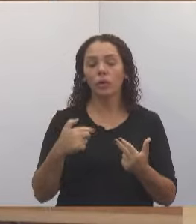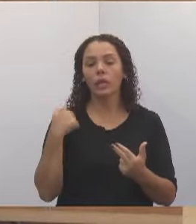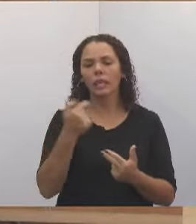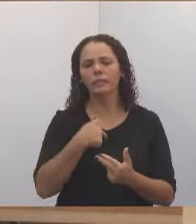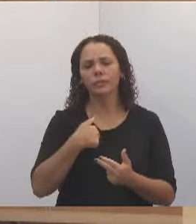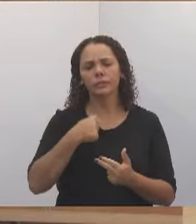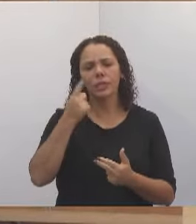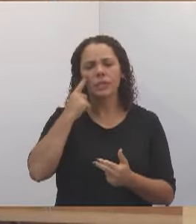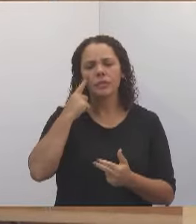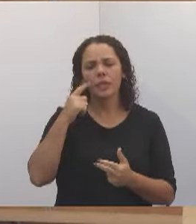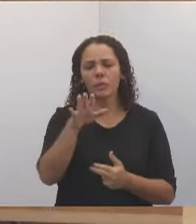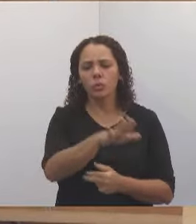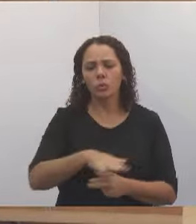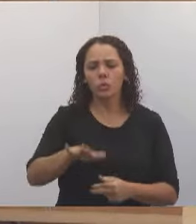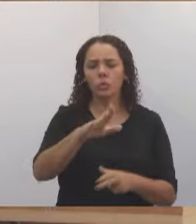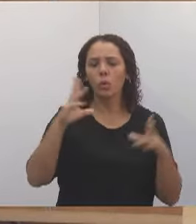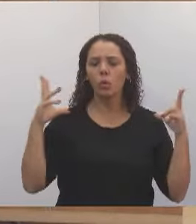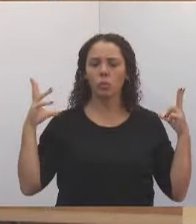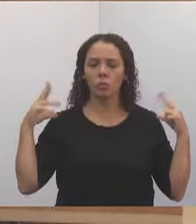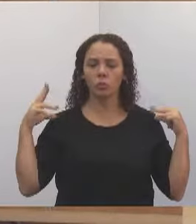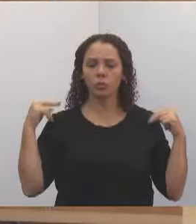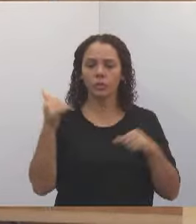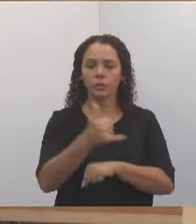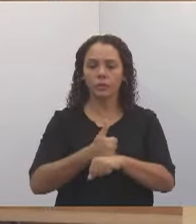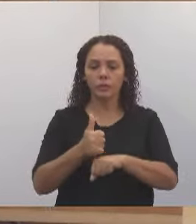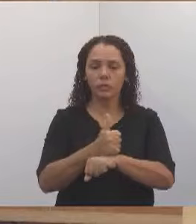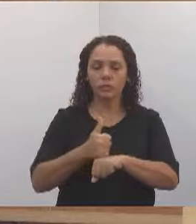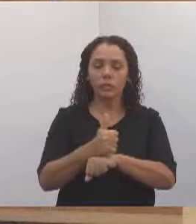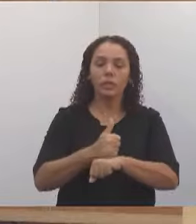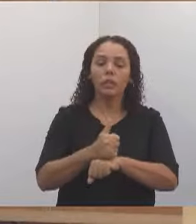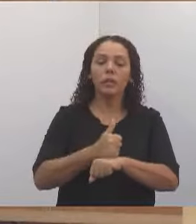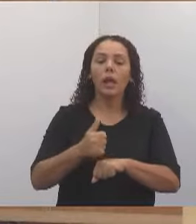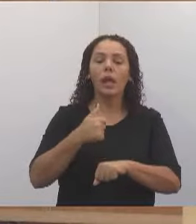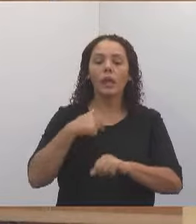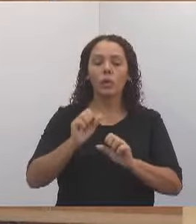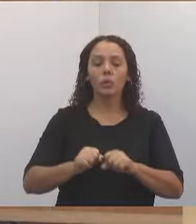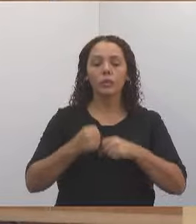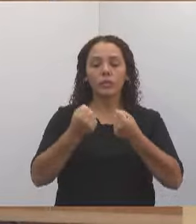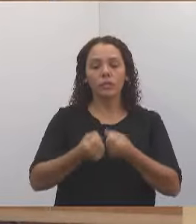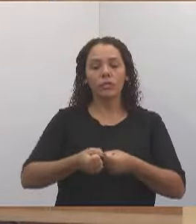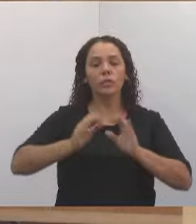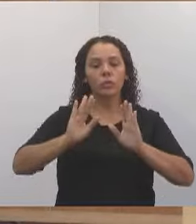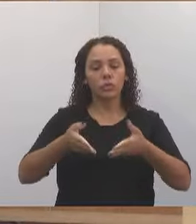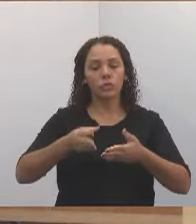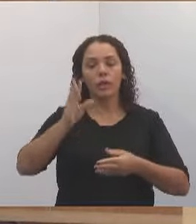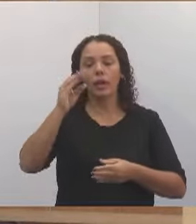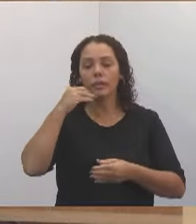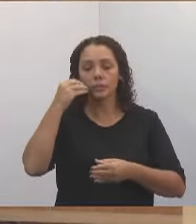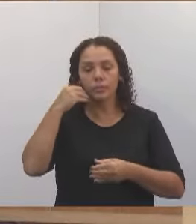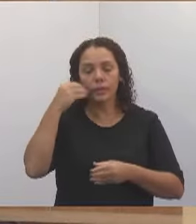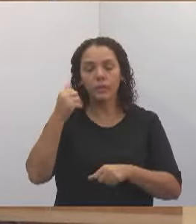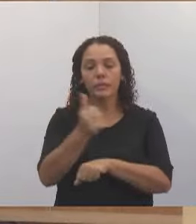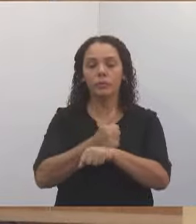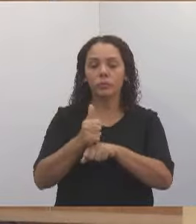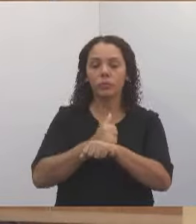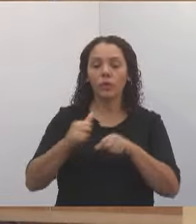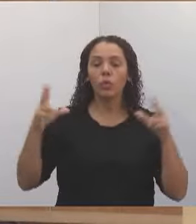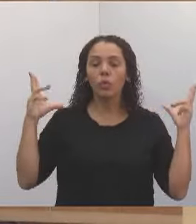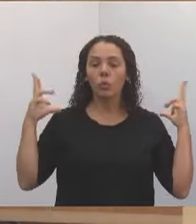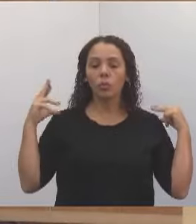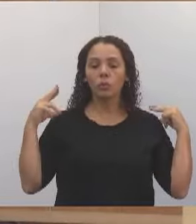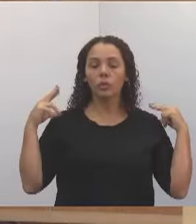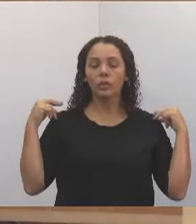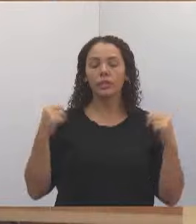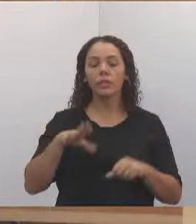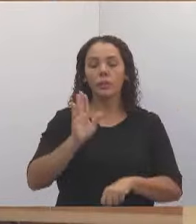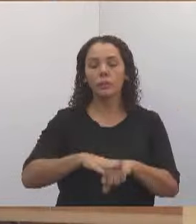eu sempre defendo de unhas e dentes essa categoria. Fui motorista da Jacareí Transporte Urbano por mais de 30 anos aqui na cidade